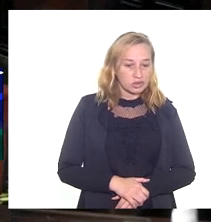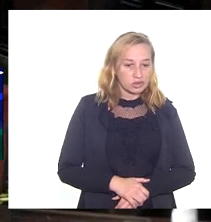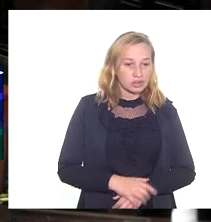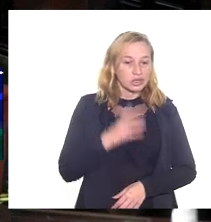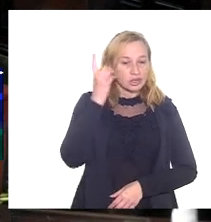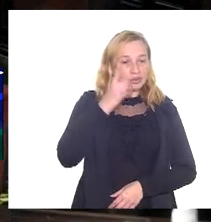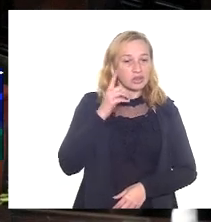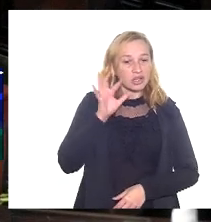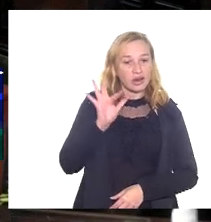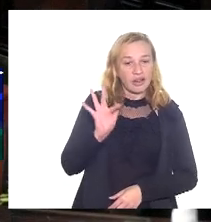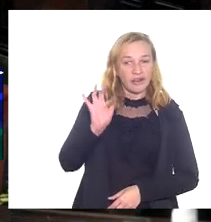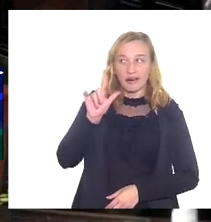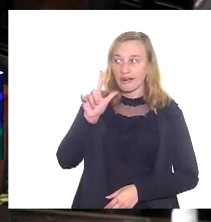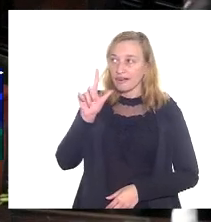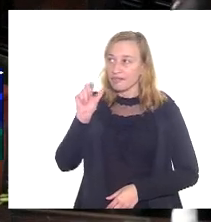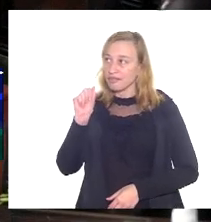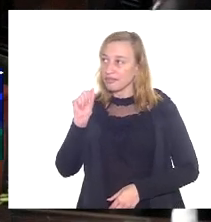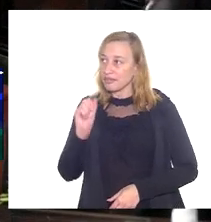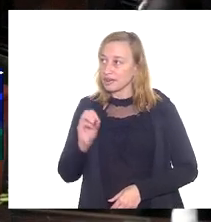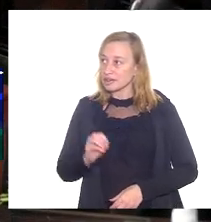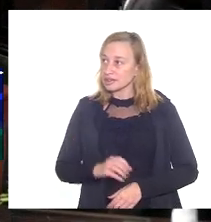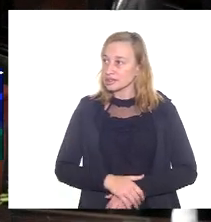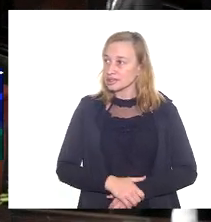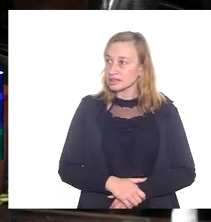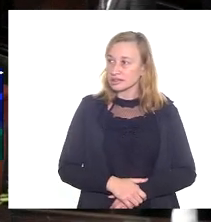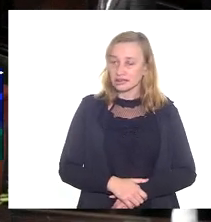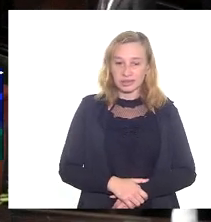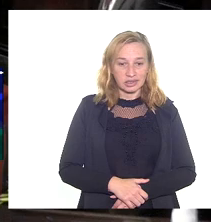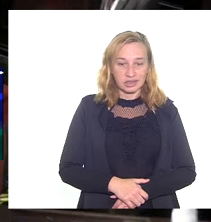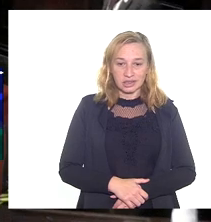Deputado Flávio Serafini.